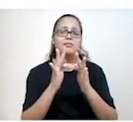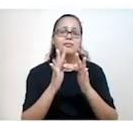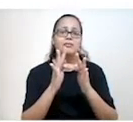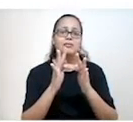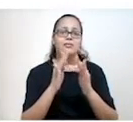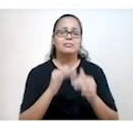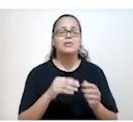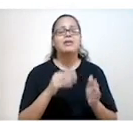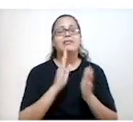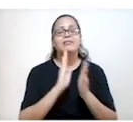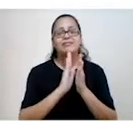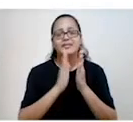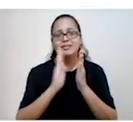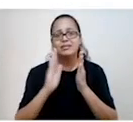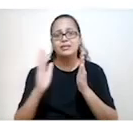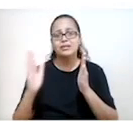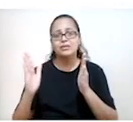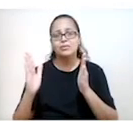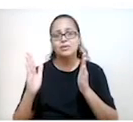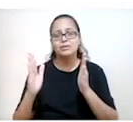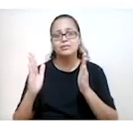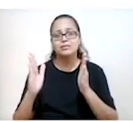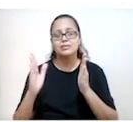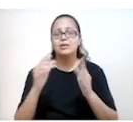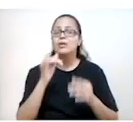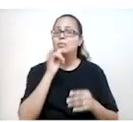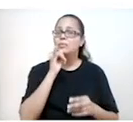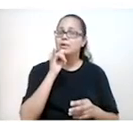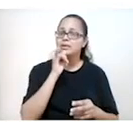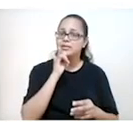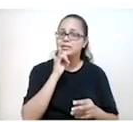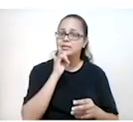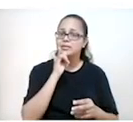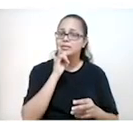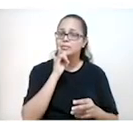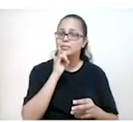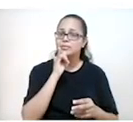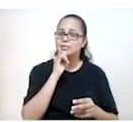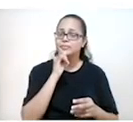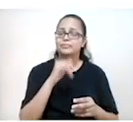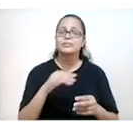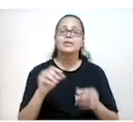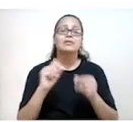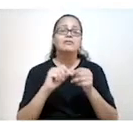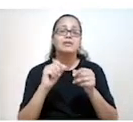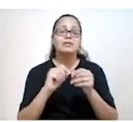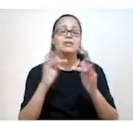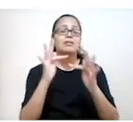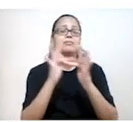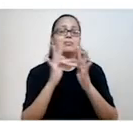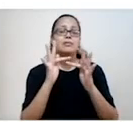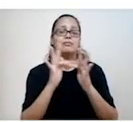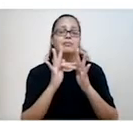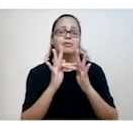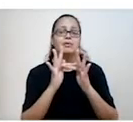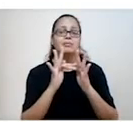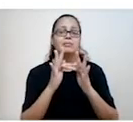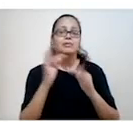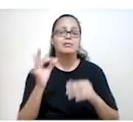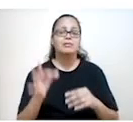é quando a gente consegue pegar uma situação, um problema, e montar uma fórmula,